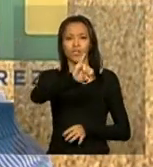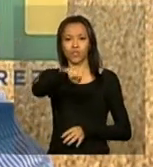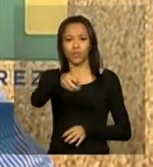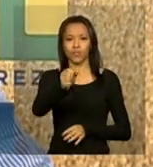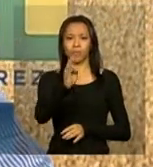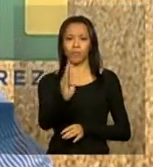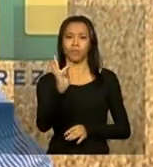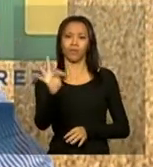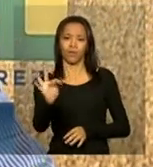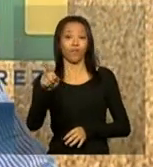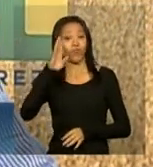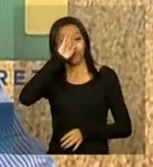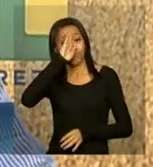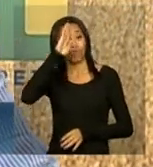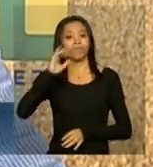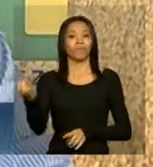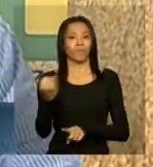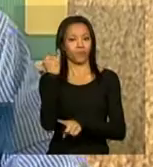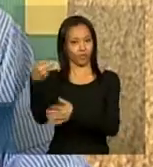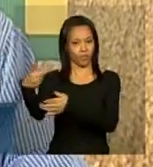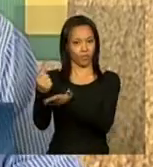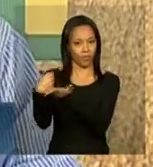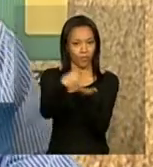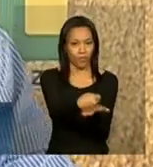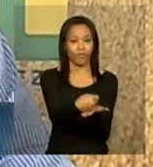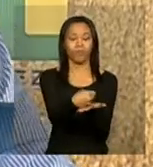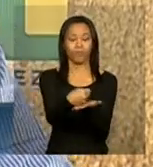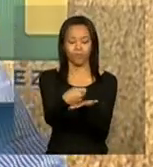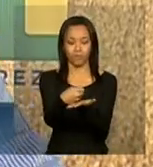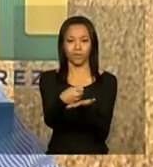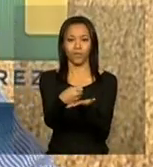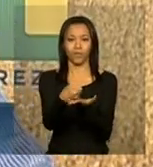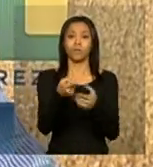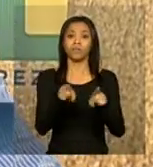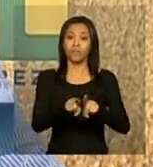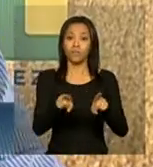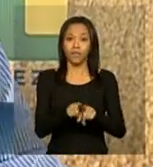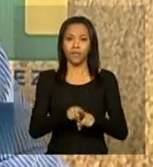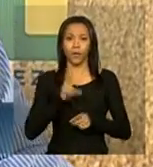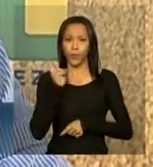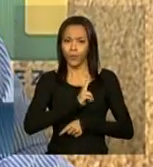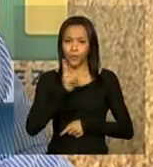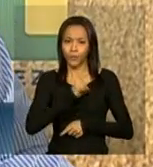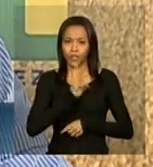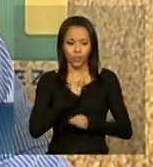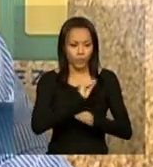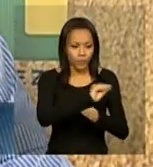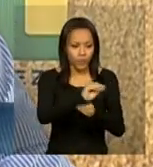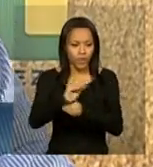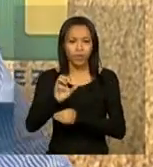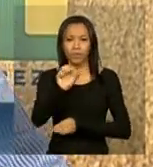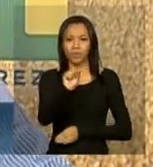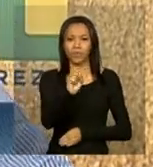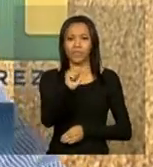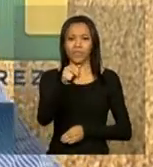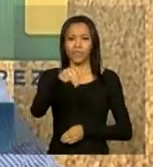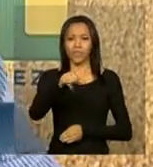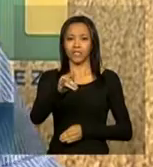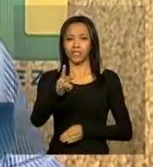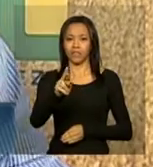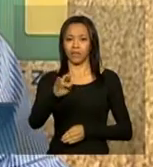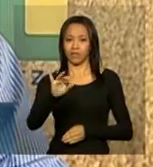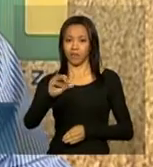fundamental. E também, no caso da emergência sanitária da praga